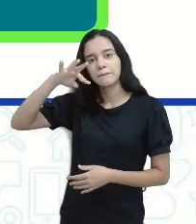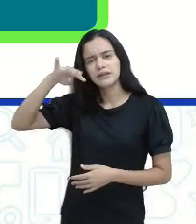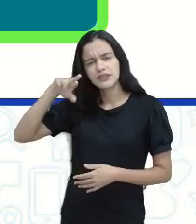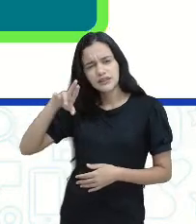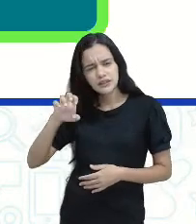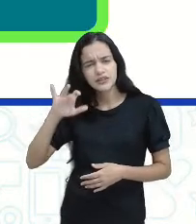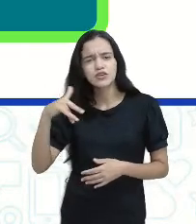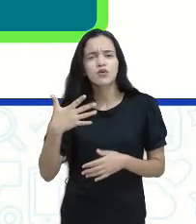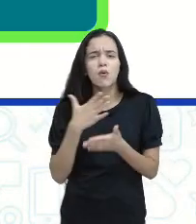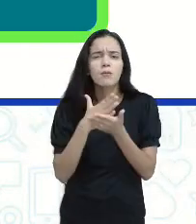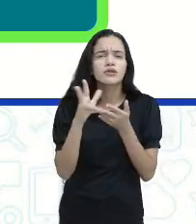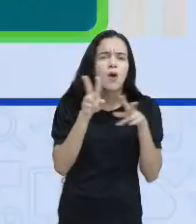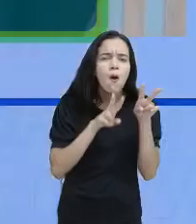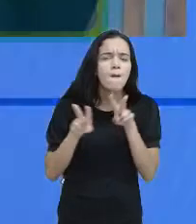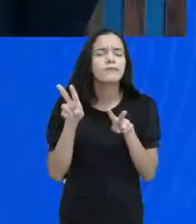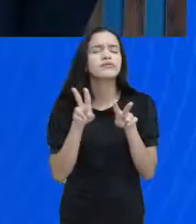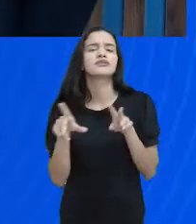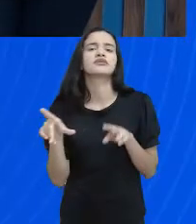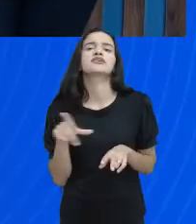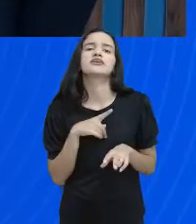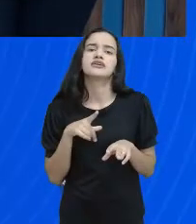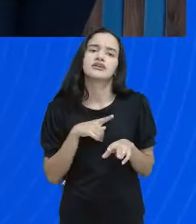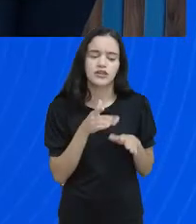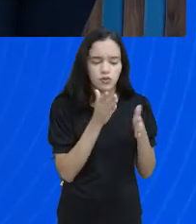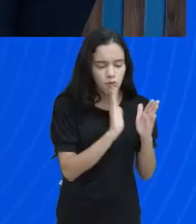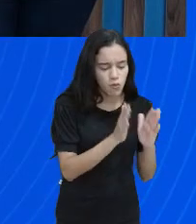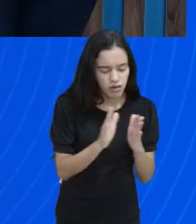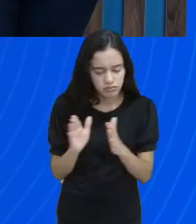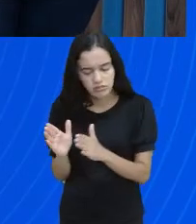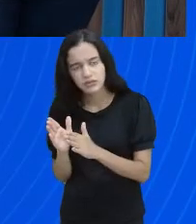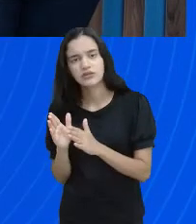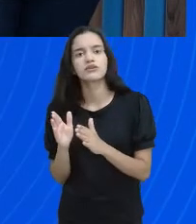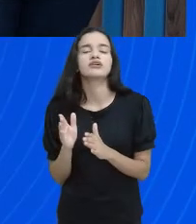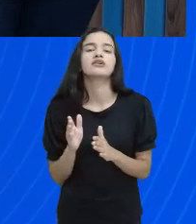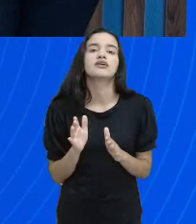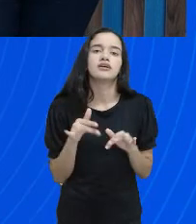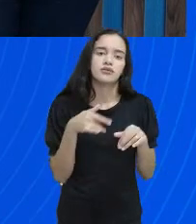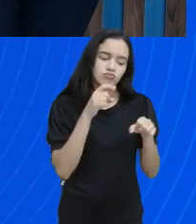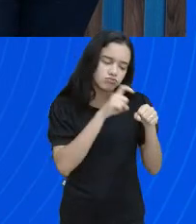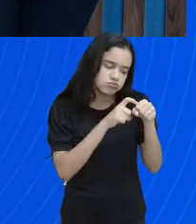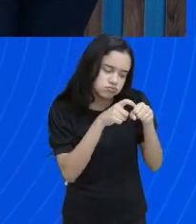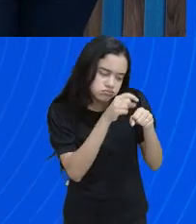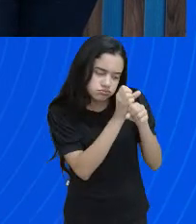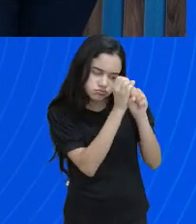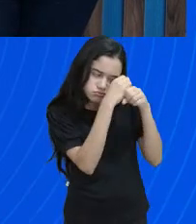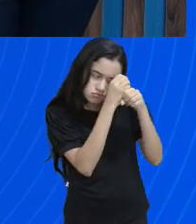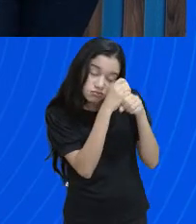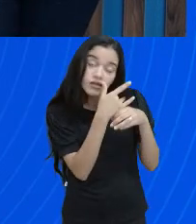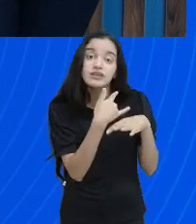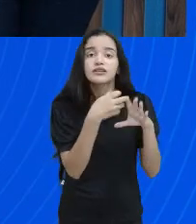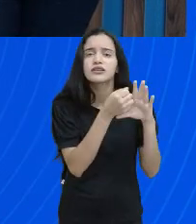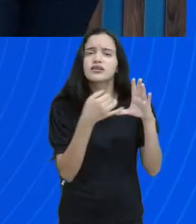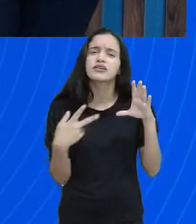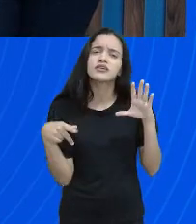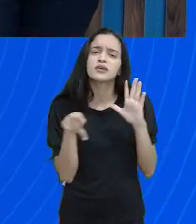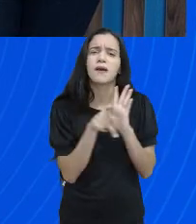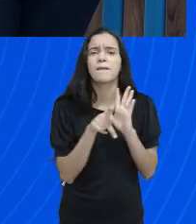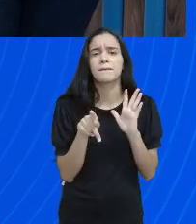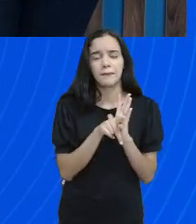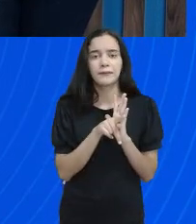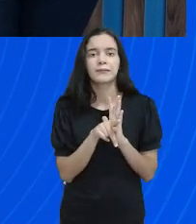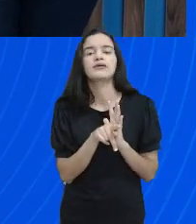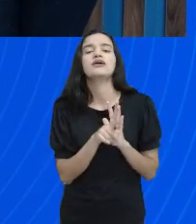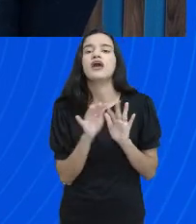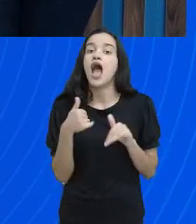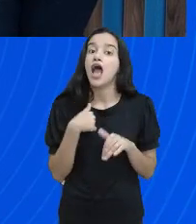que existia, né, uma sequência ali, uma periodicidade, né, de características ali,